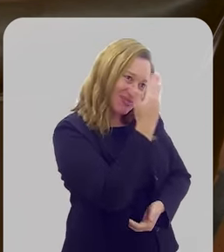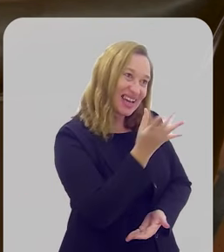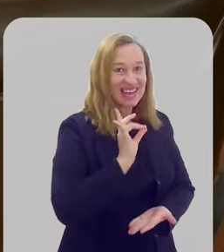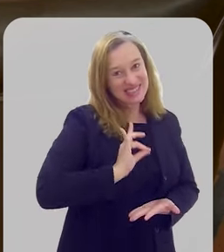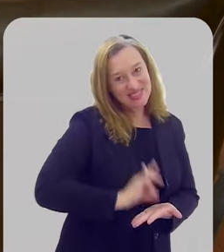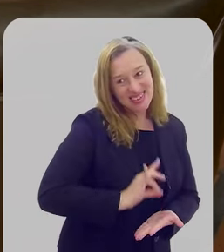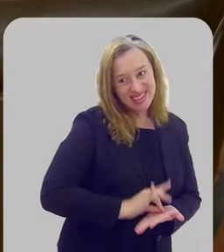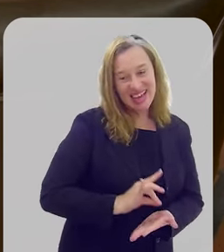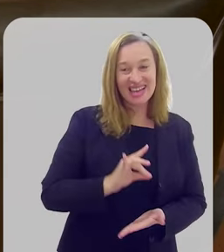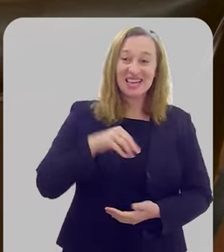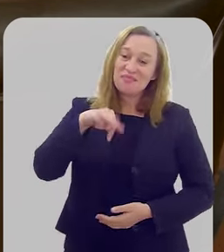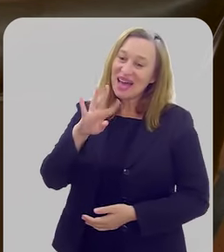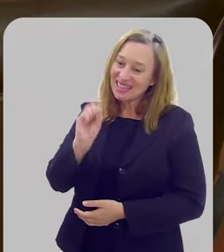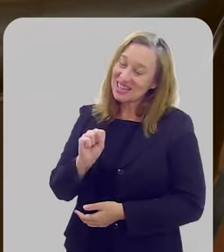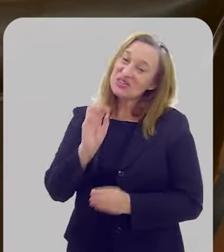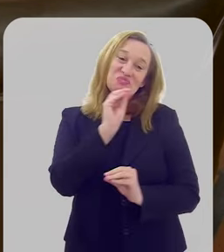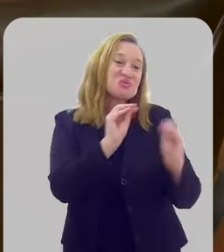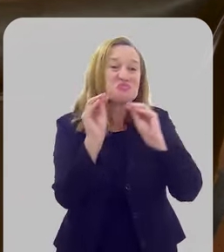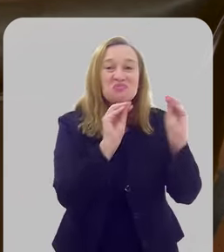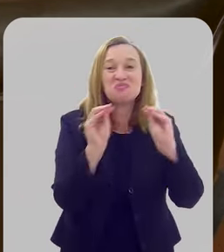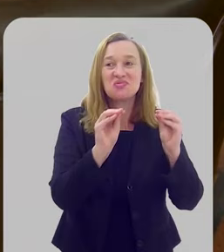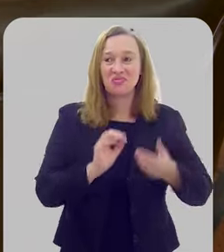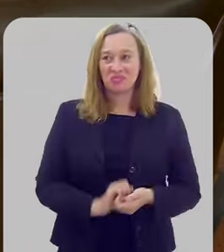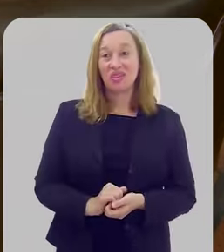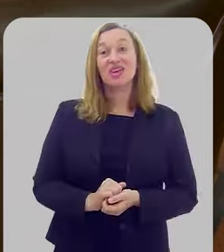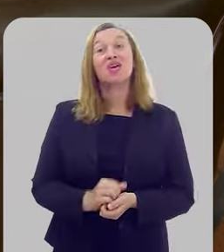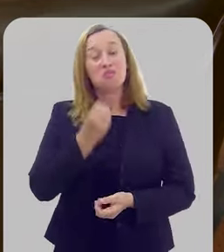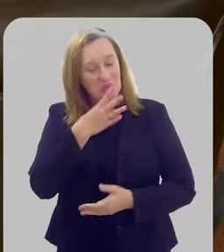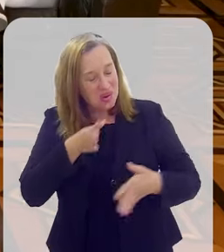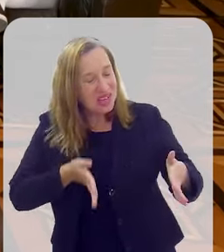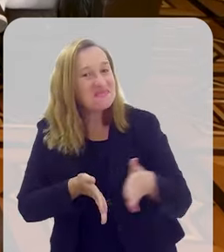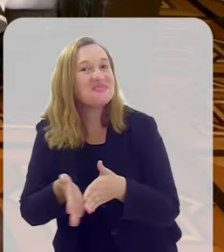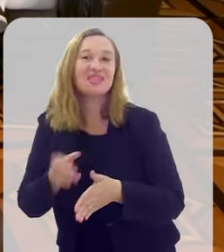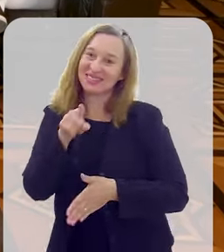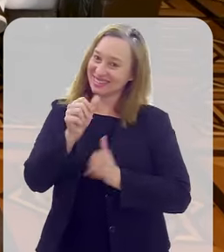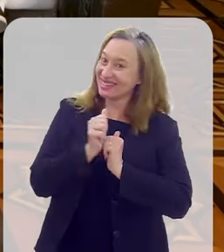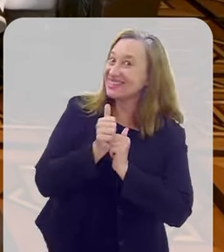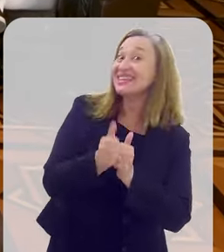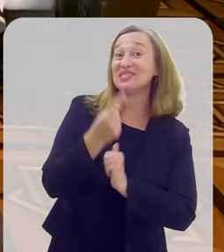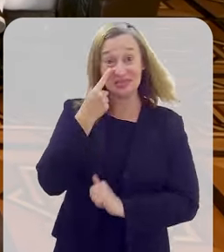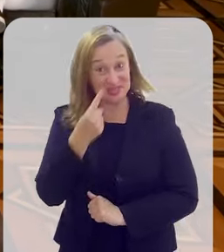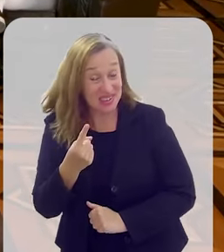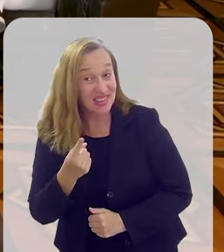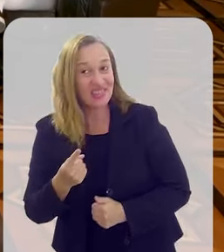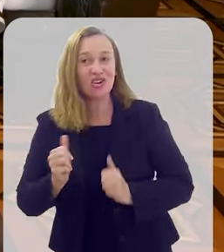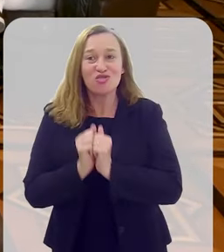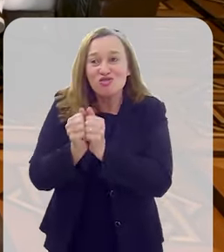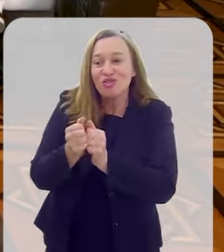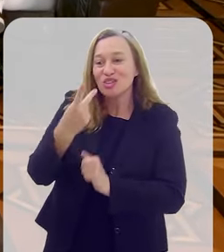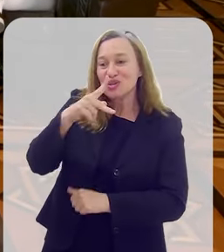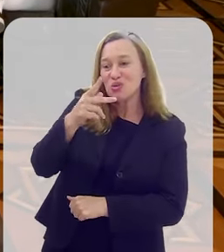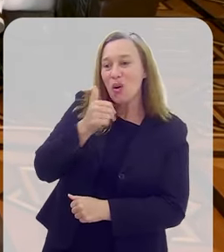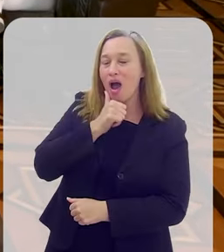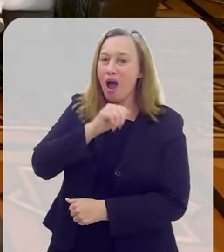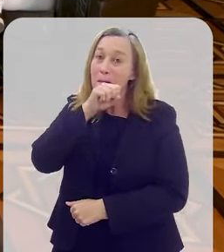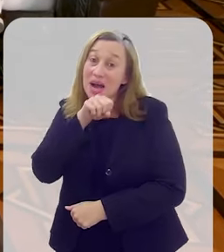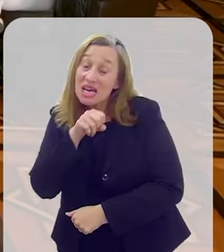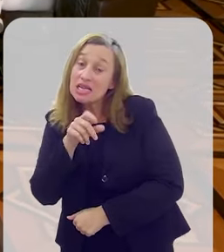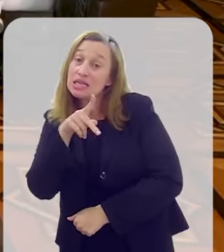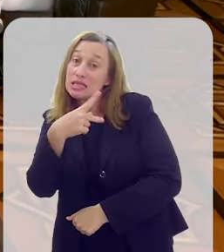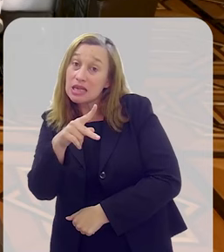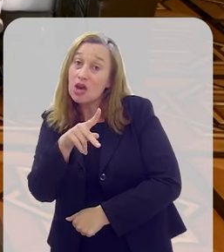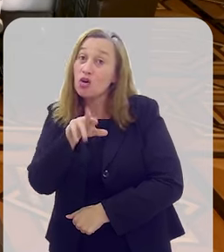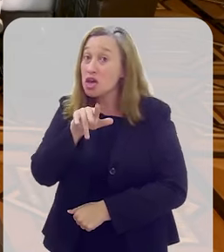Obrigado de verdade mateusinho beijo no coração bom caminho esse que tá seguindo viu ao lado de sua